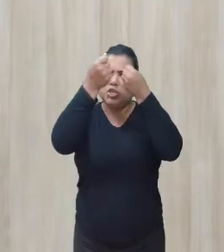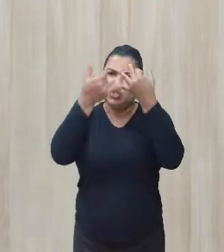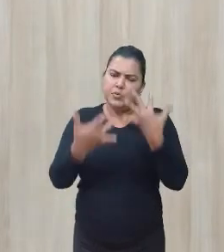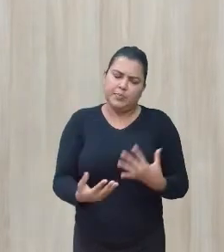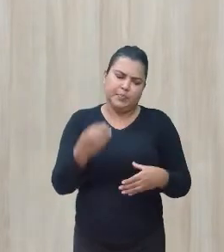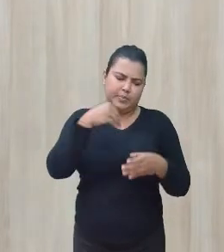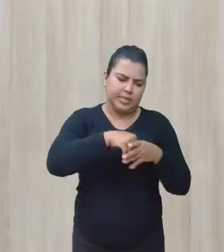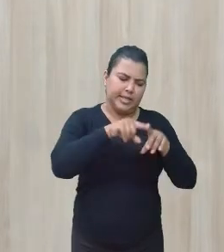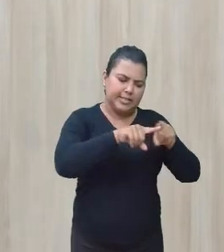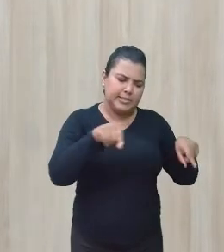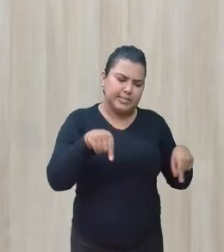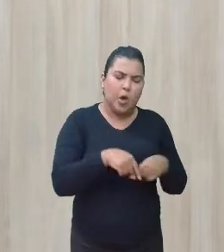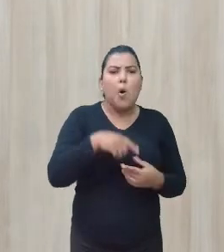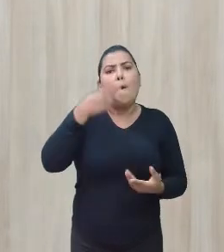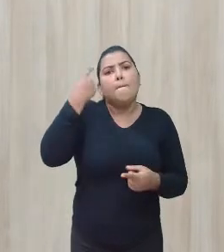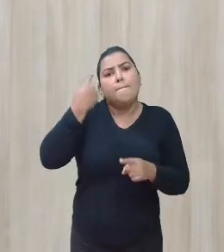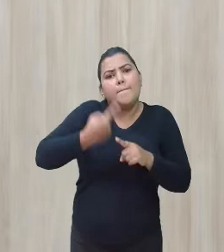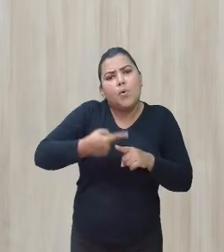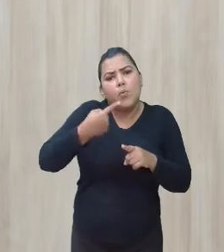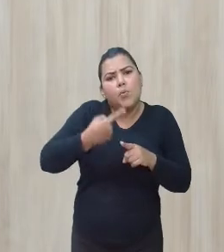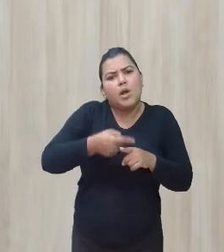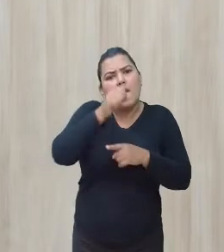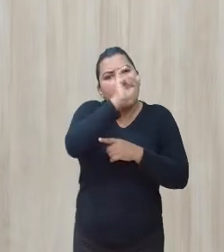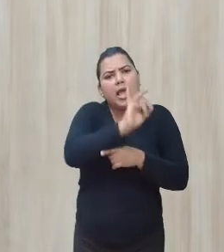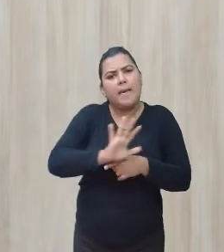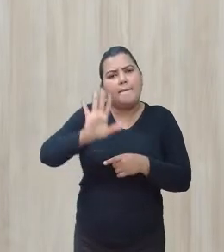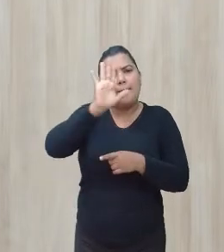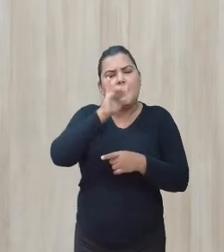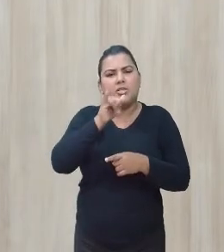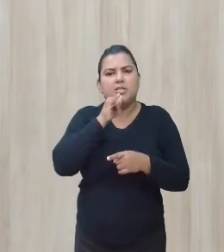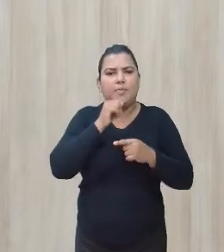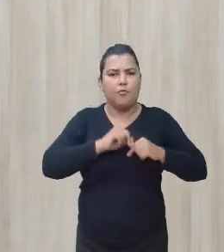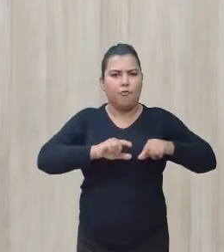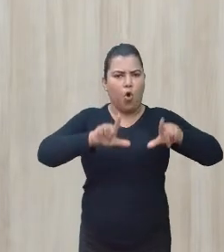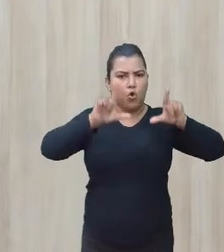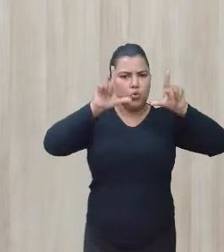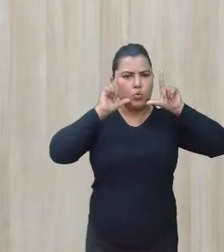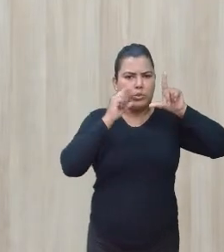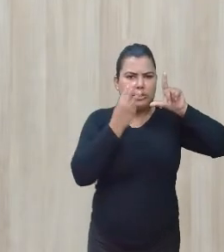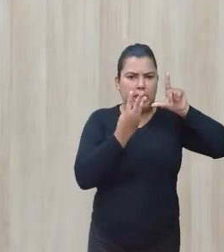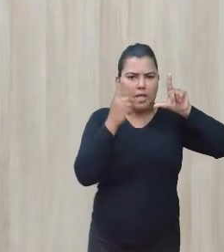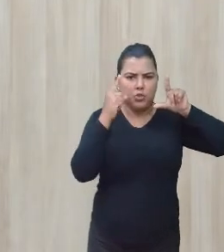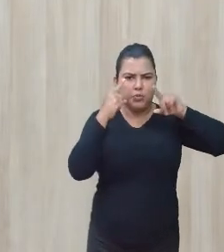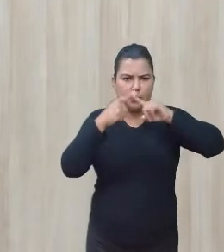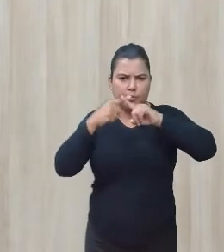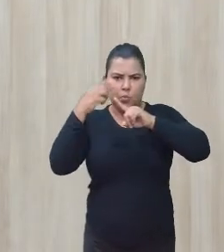sala por que aquela foto que a gente usa para documento é chamada de foto